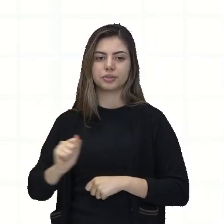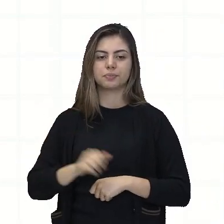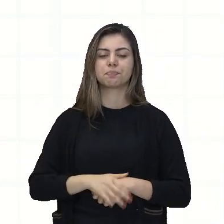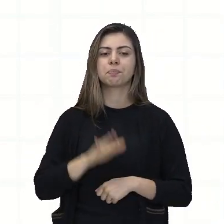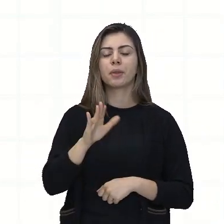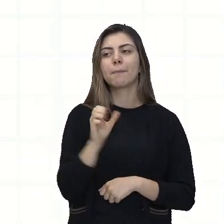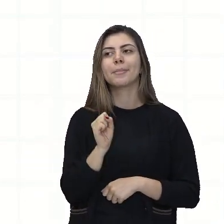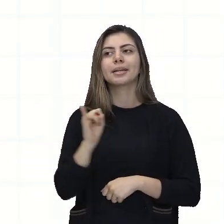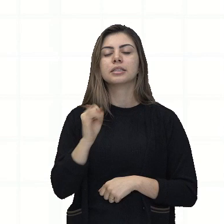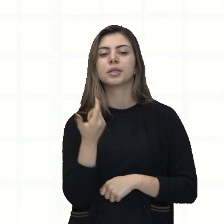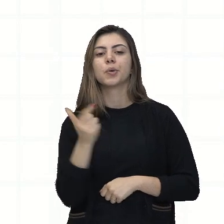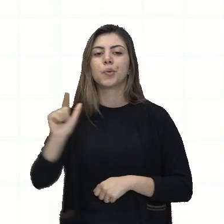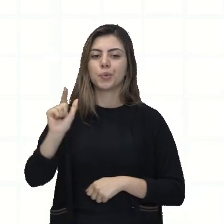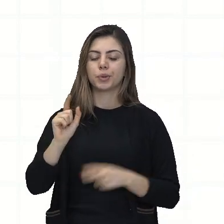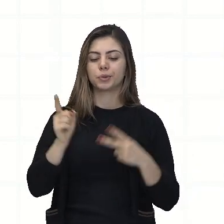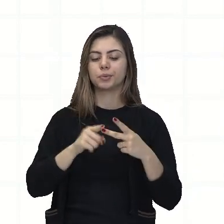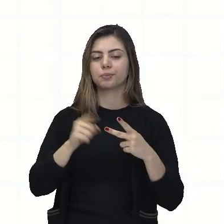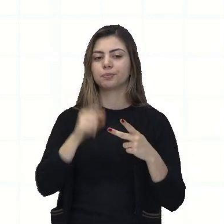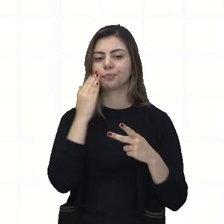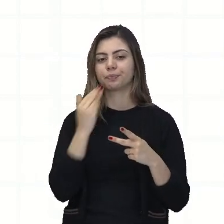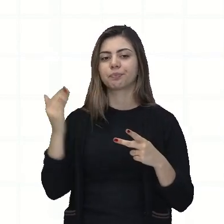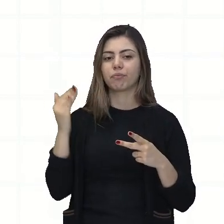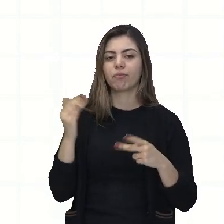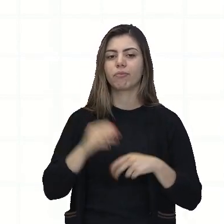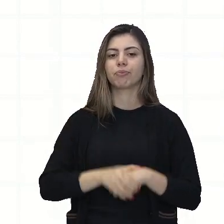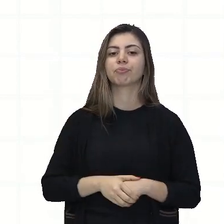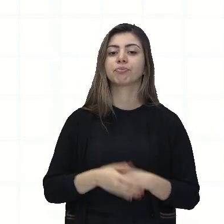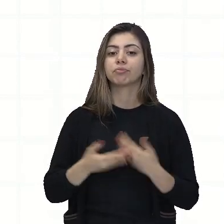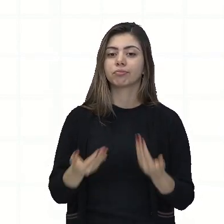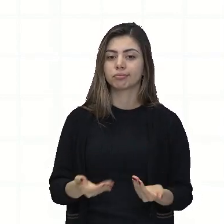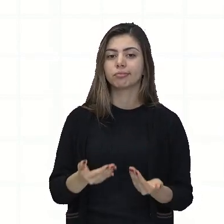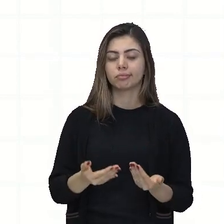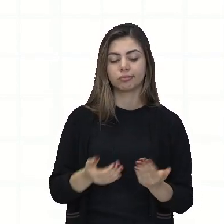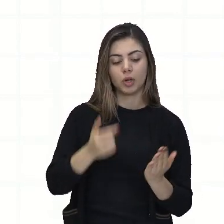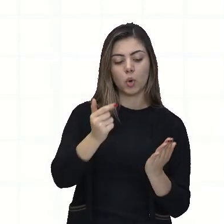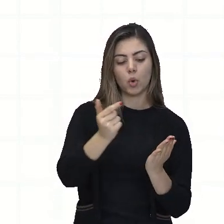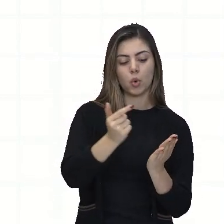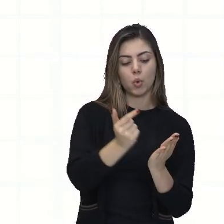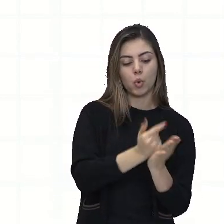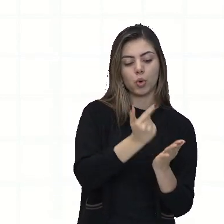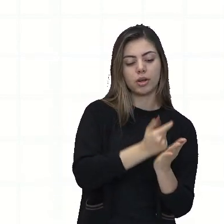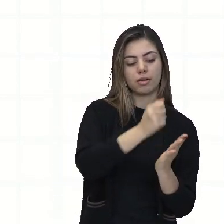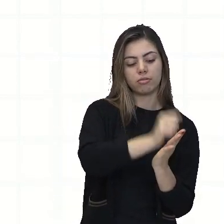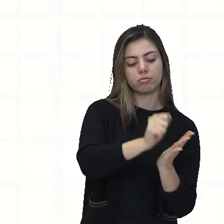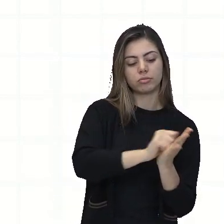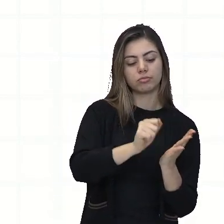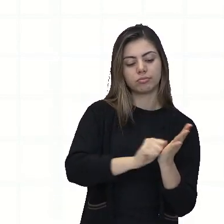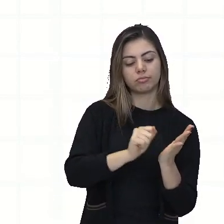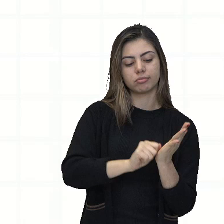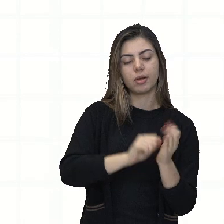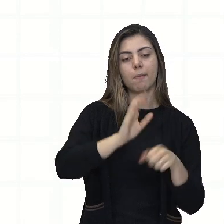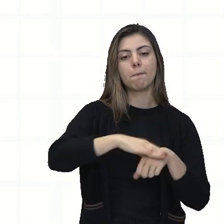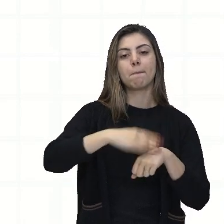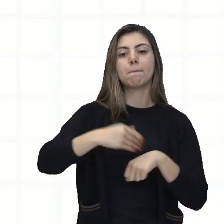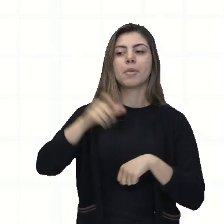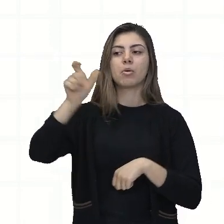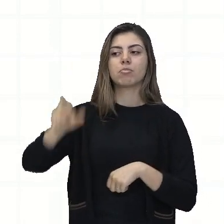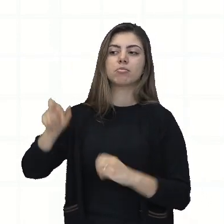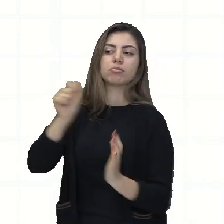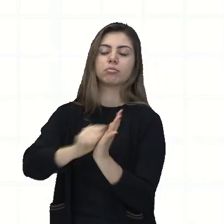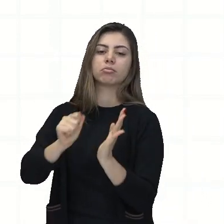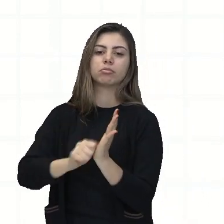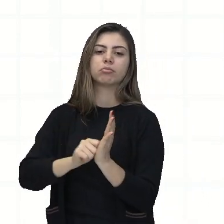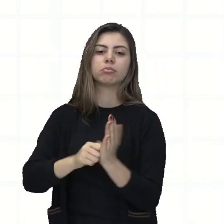Agora, se eu tenho nessa outra situação aqui, o livro foi escrito pelo escritor. Quem